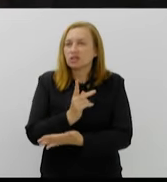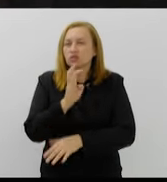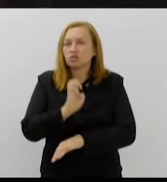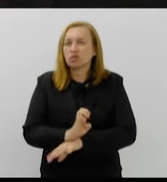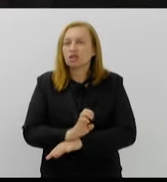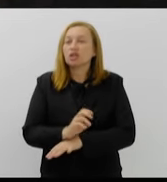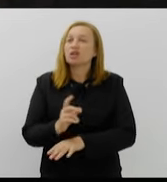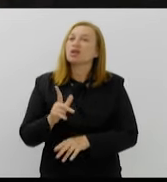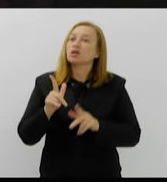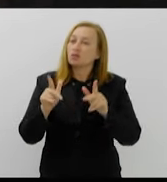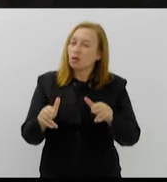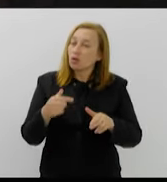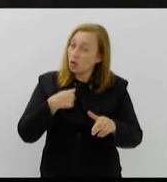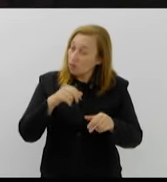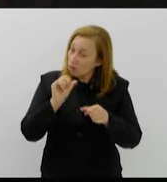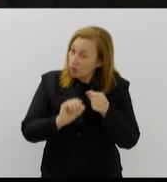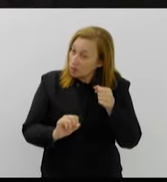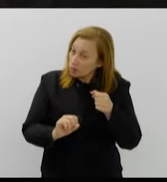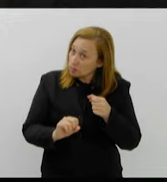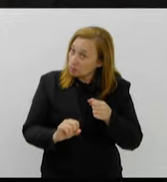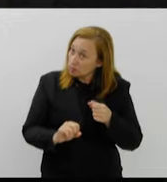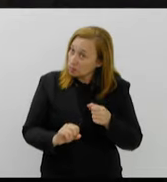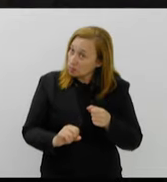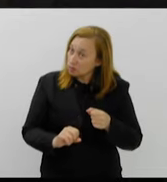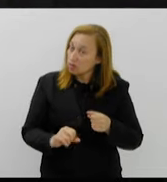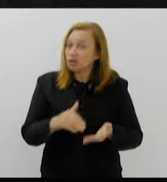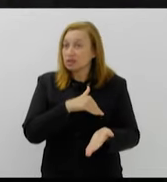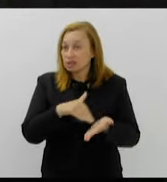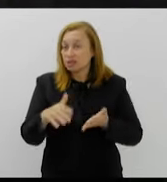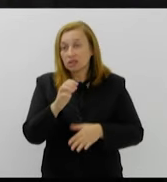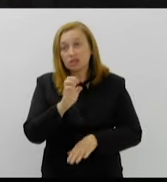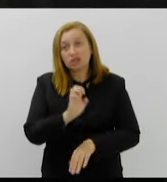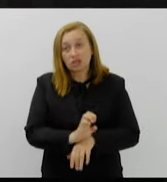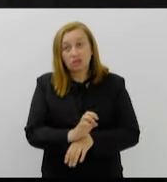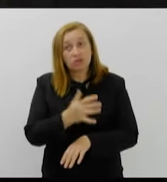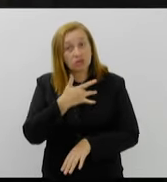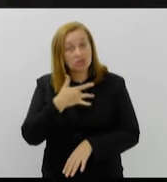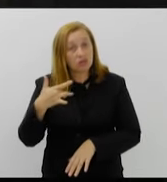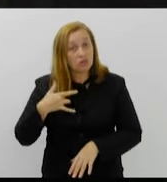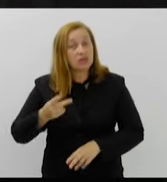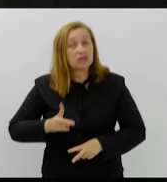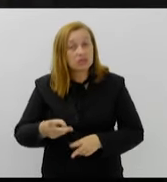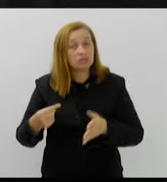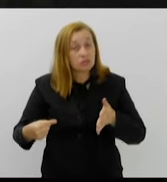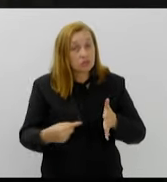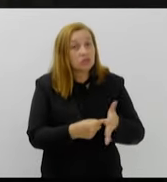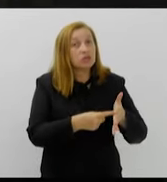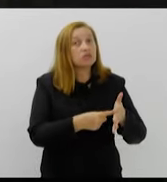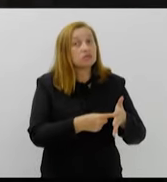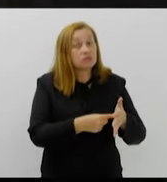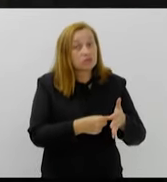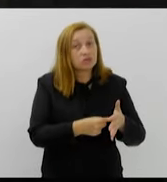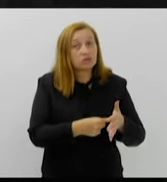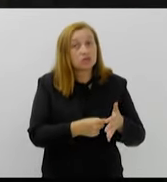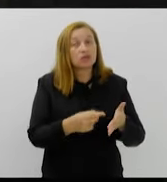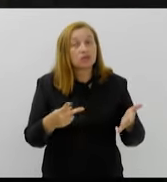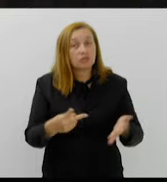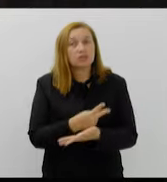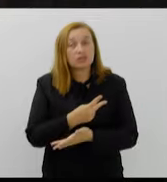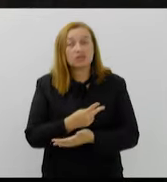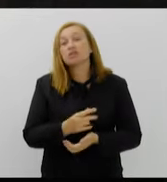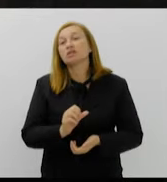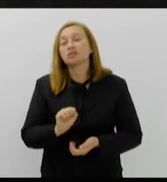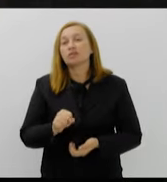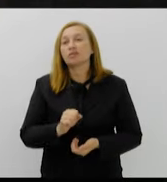como eu faço para com a Secretaria Estadual de Saúde que eu sempre trago denúncias e que tem surtido efeito